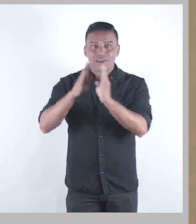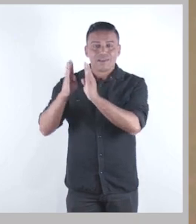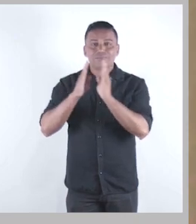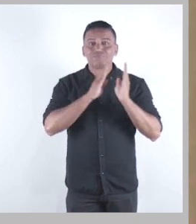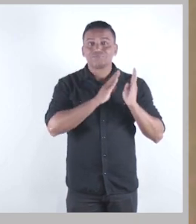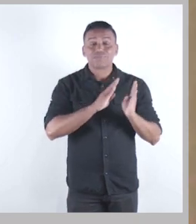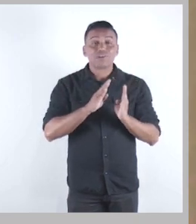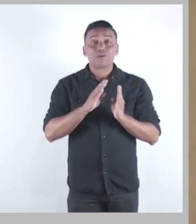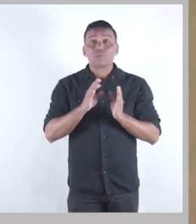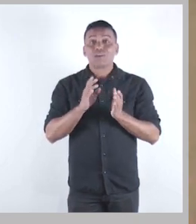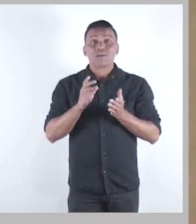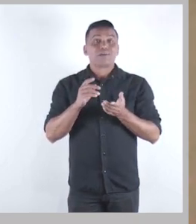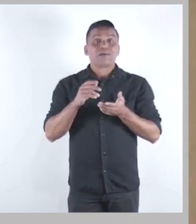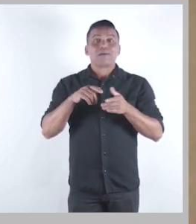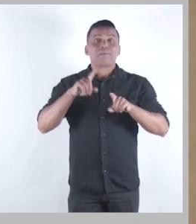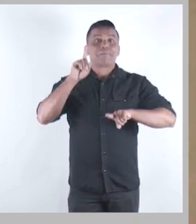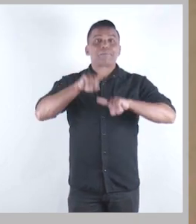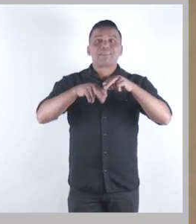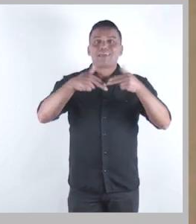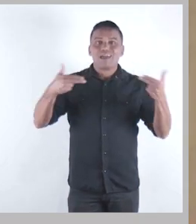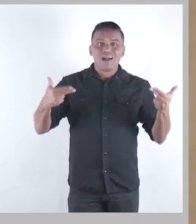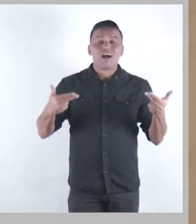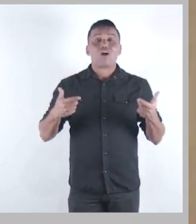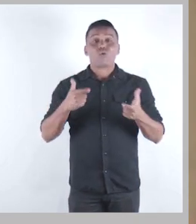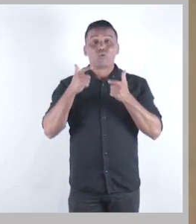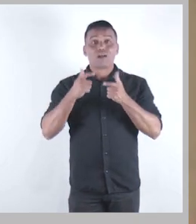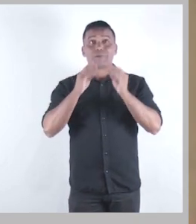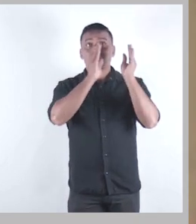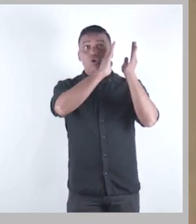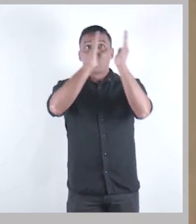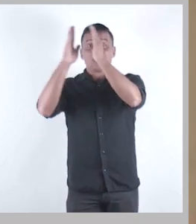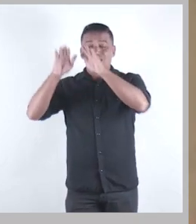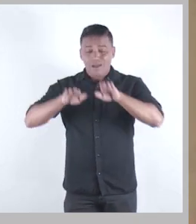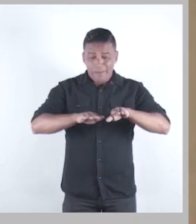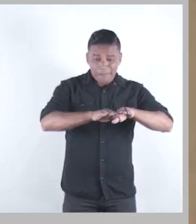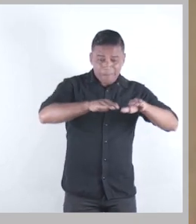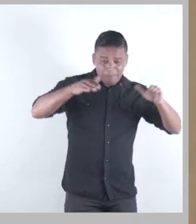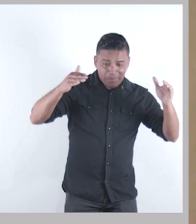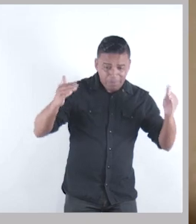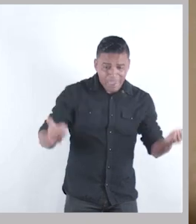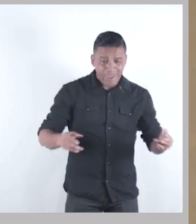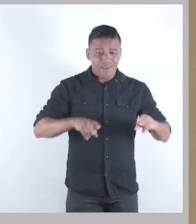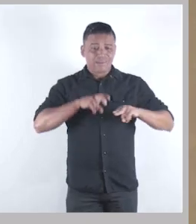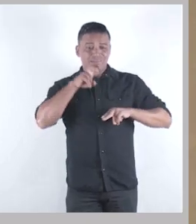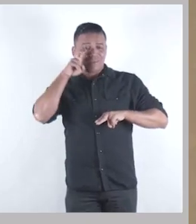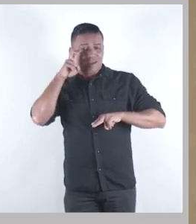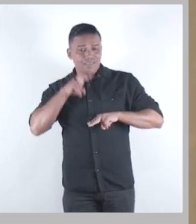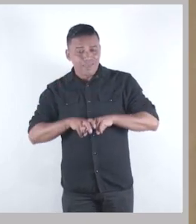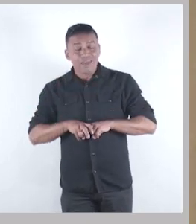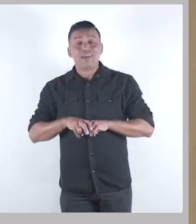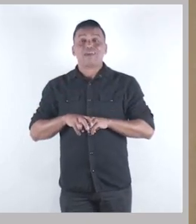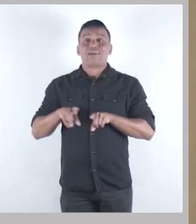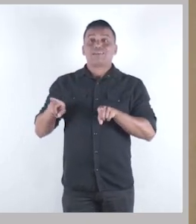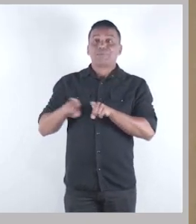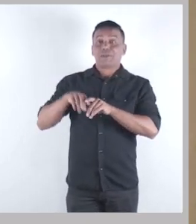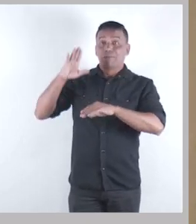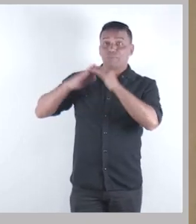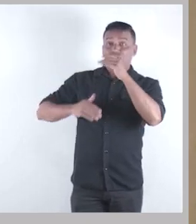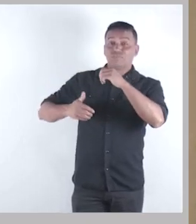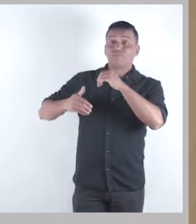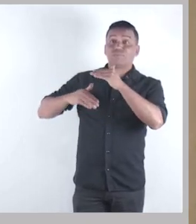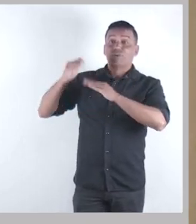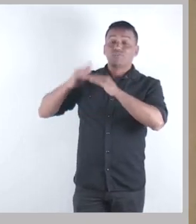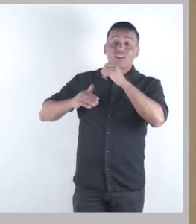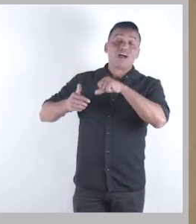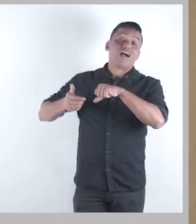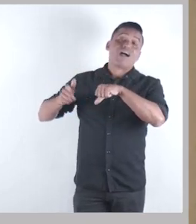mobiliário. Estamos a falar de estantes, estamos a falar das mesas dos gestores, estamos a falar das mesas de leitura,